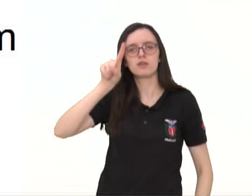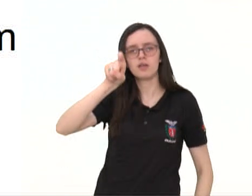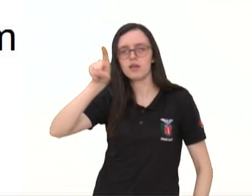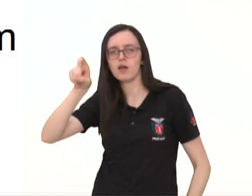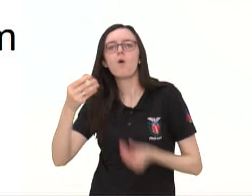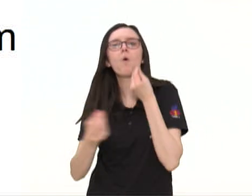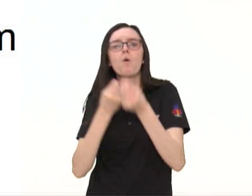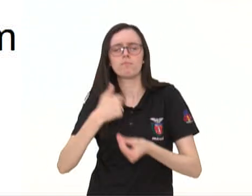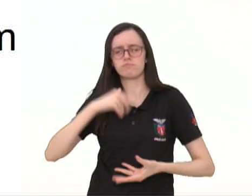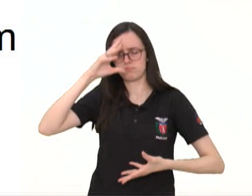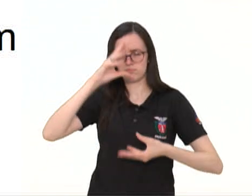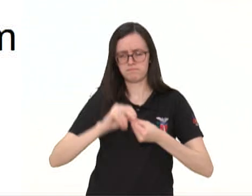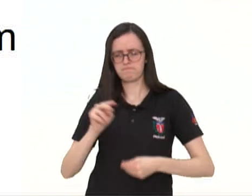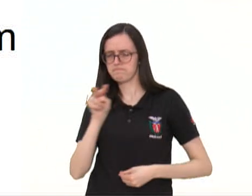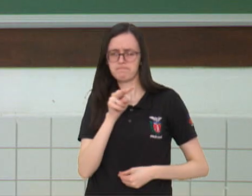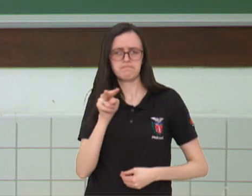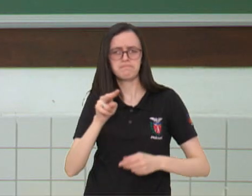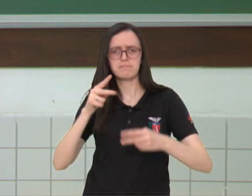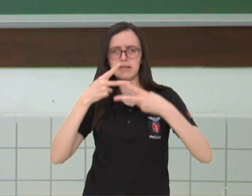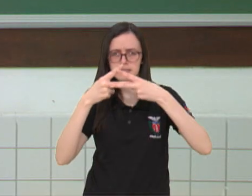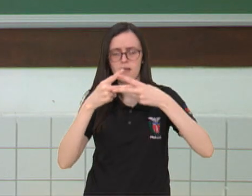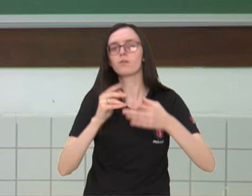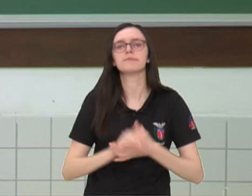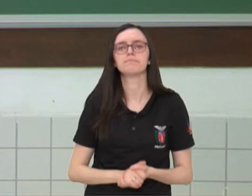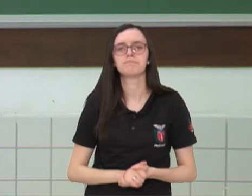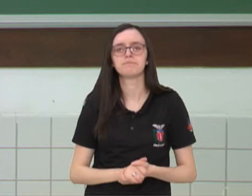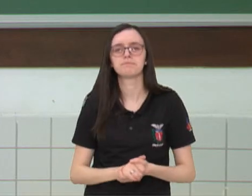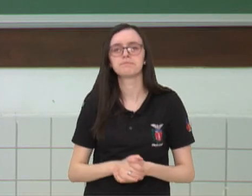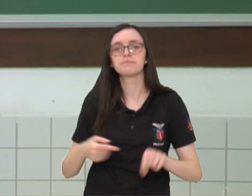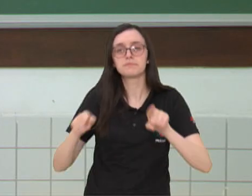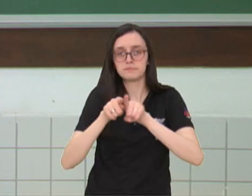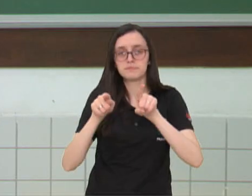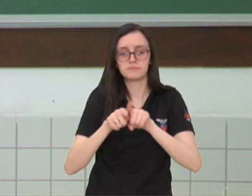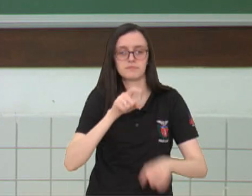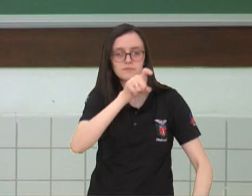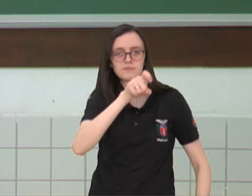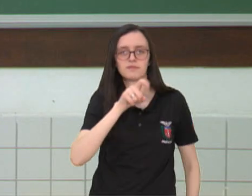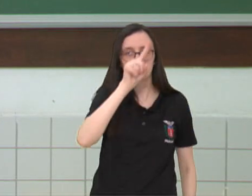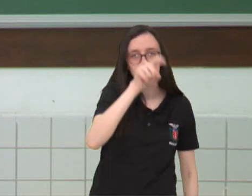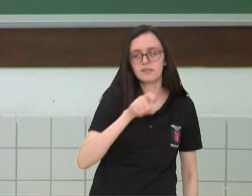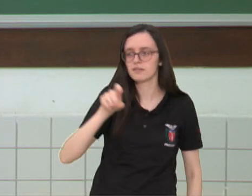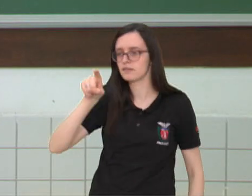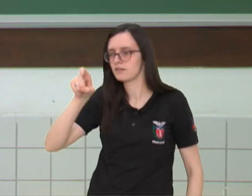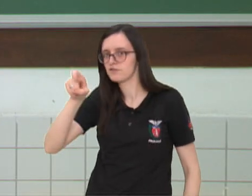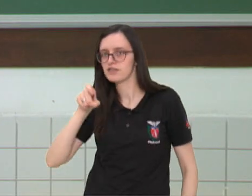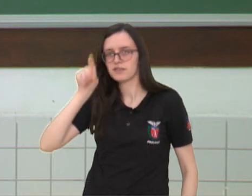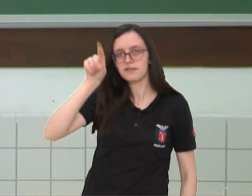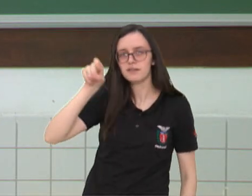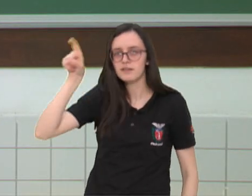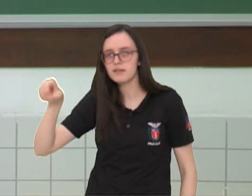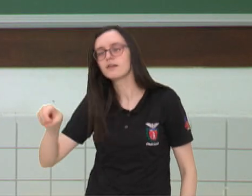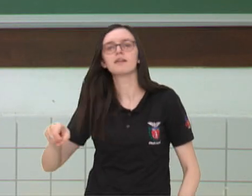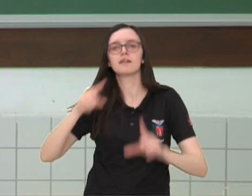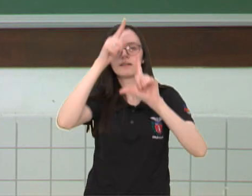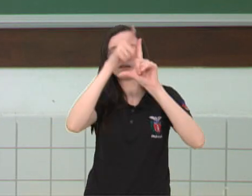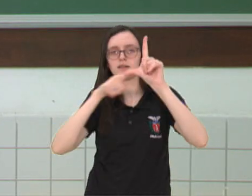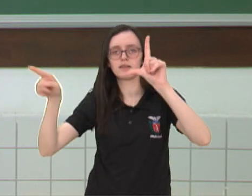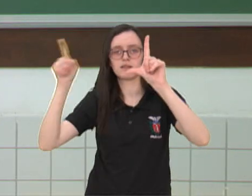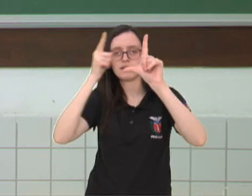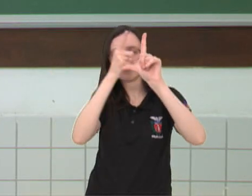interpretação do meu discriminante delta, as raízes da função com as suas intersecções com o eixo